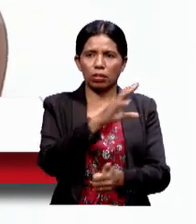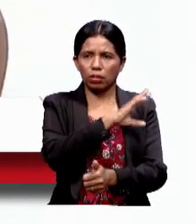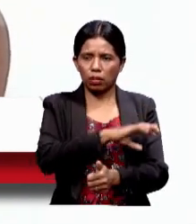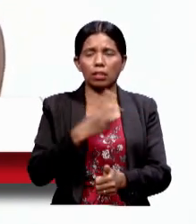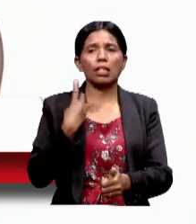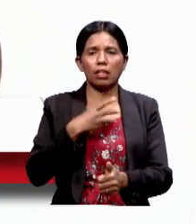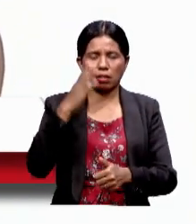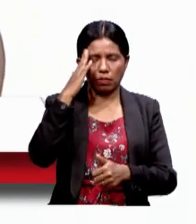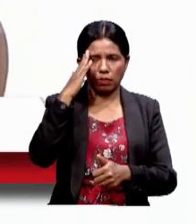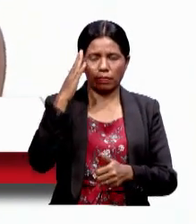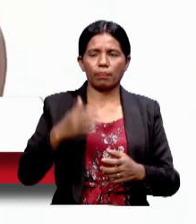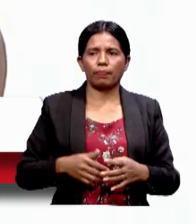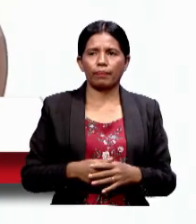kataka